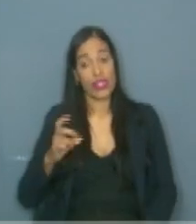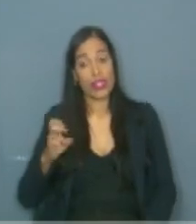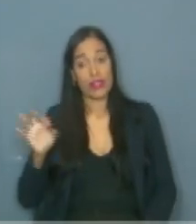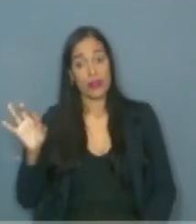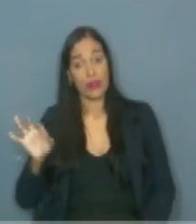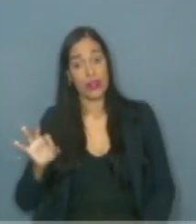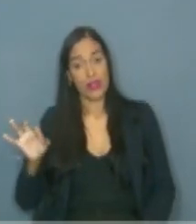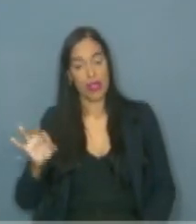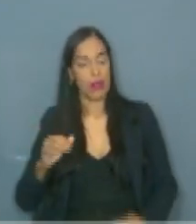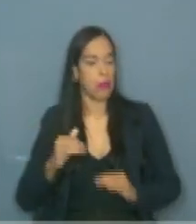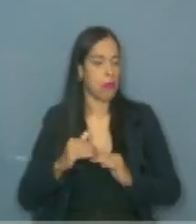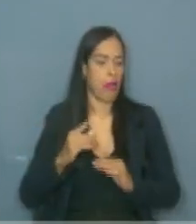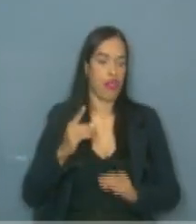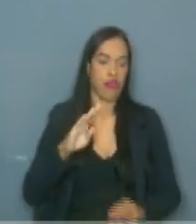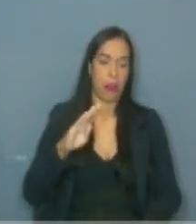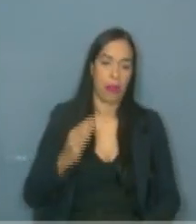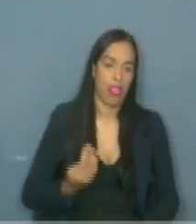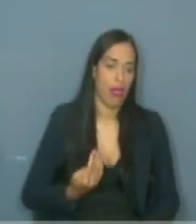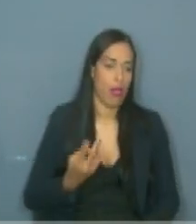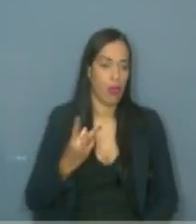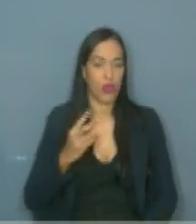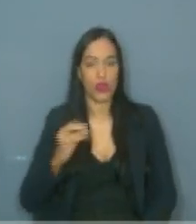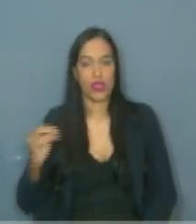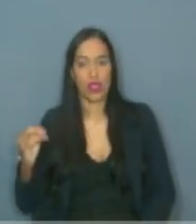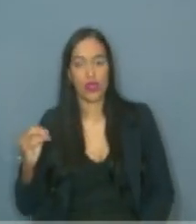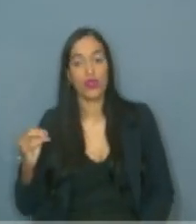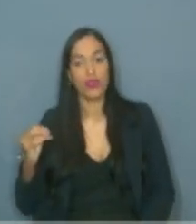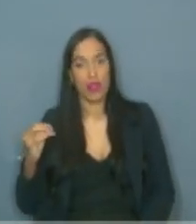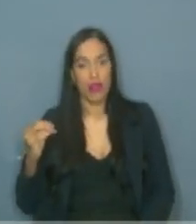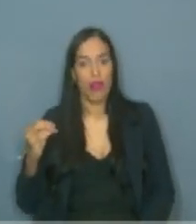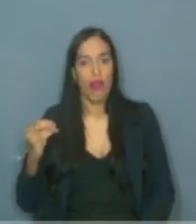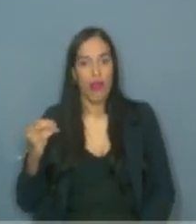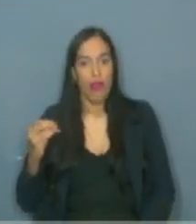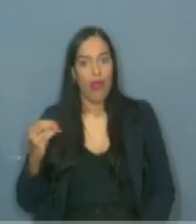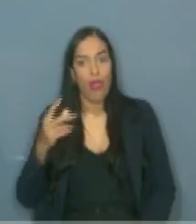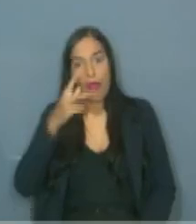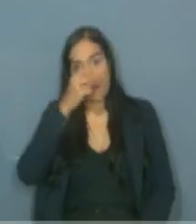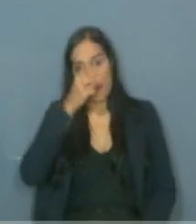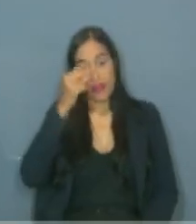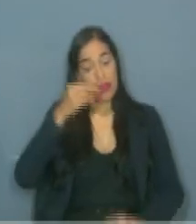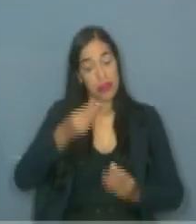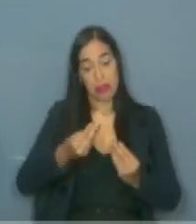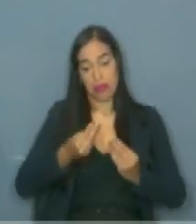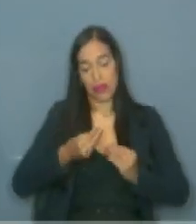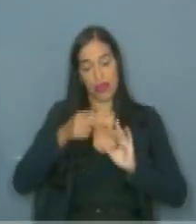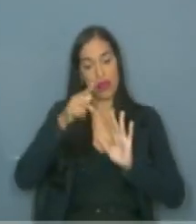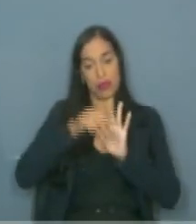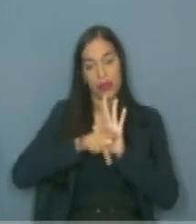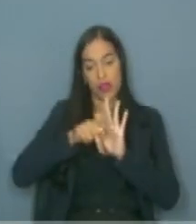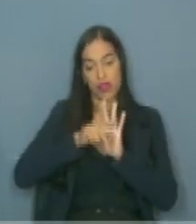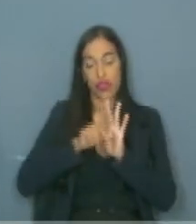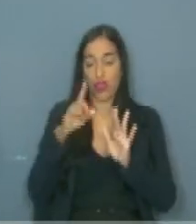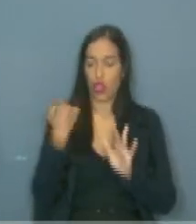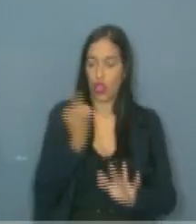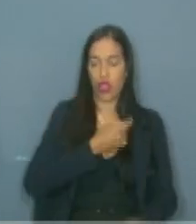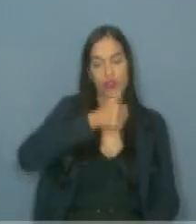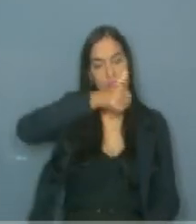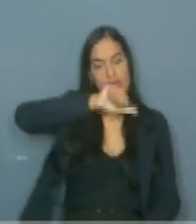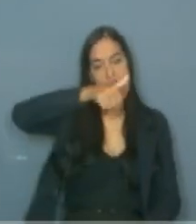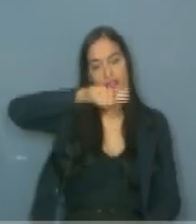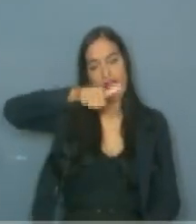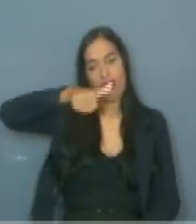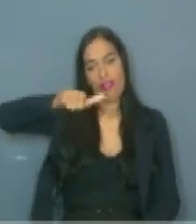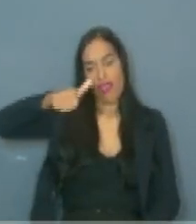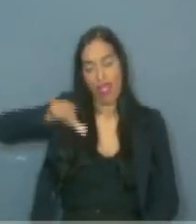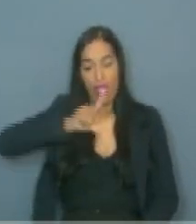mais de 1 bilhão e 200 mil reais, basta que a prefeitura mande para esta casa um projeto e nós avaliaremos, os vereadores